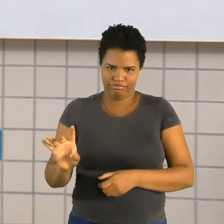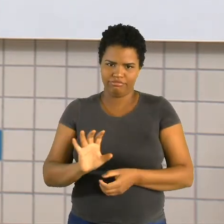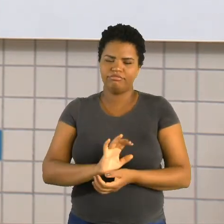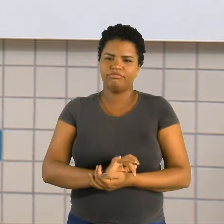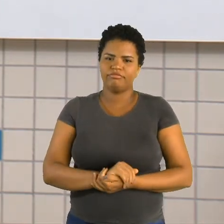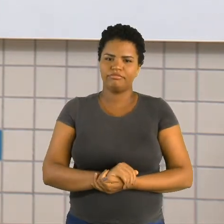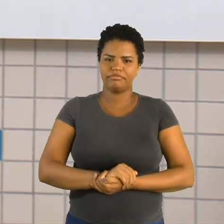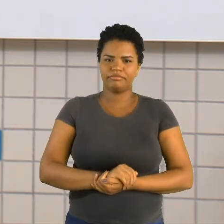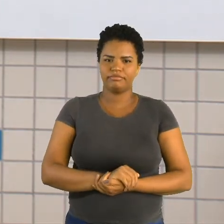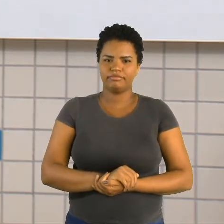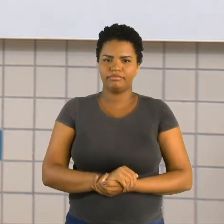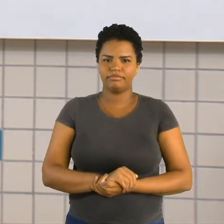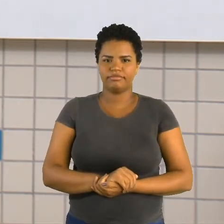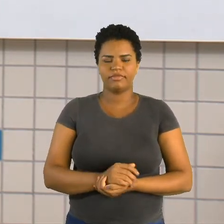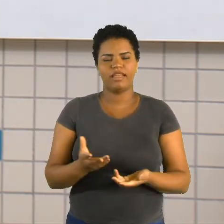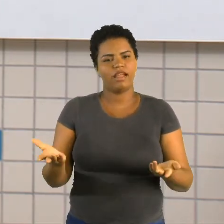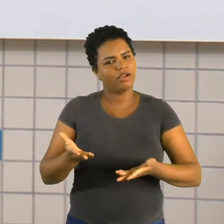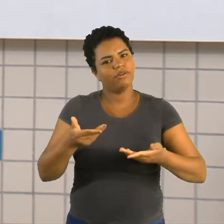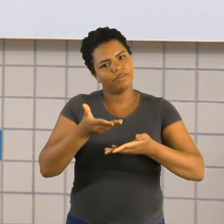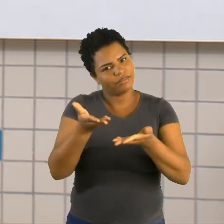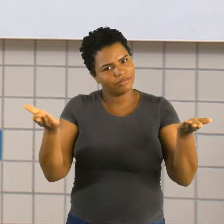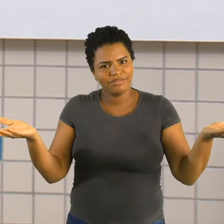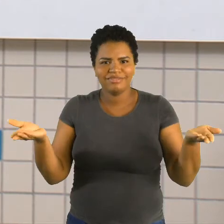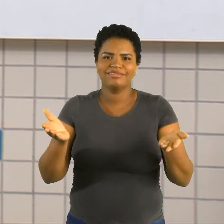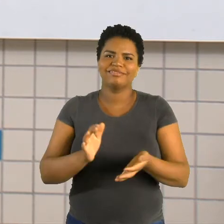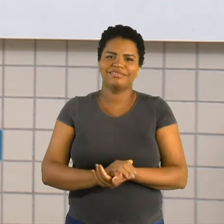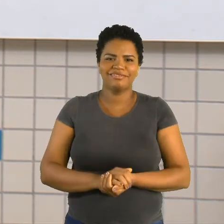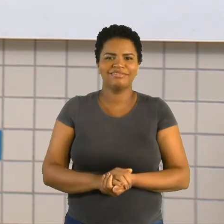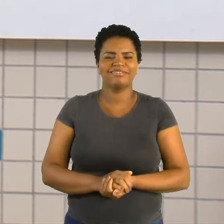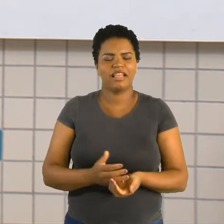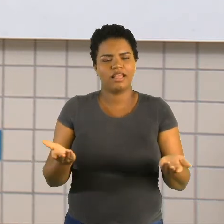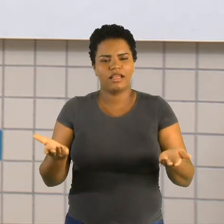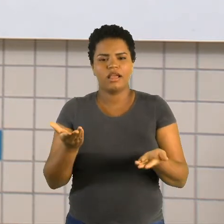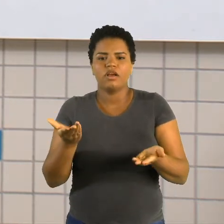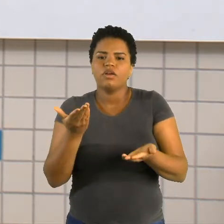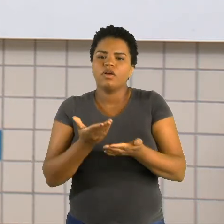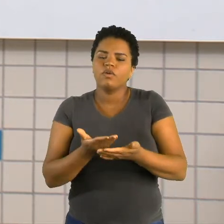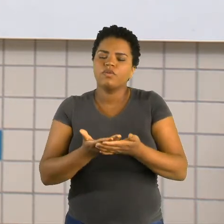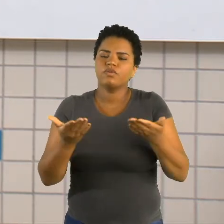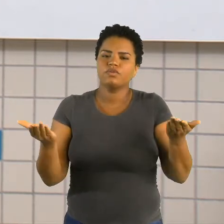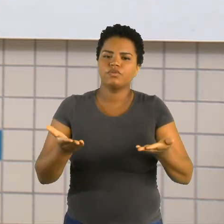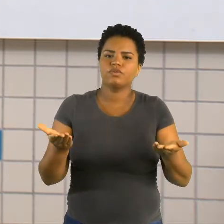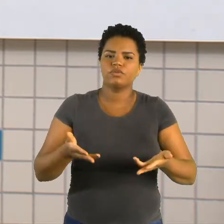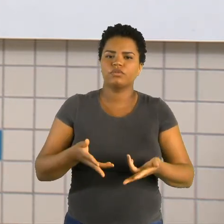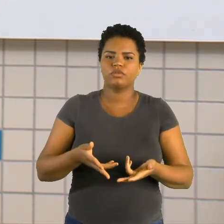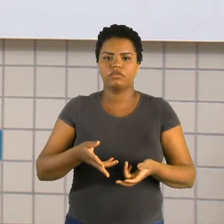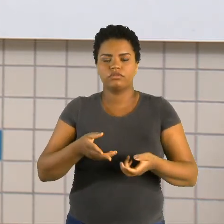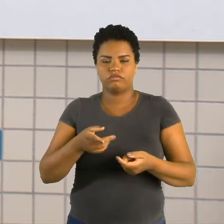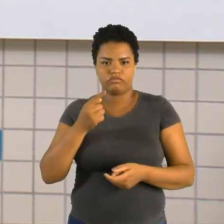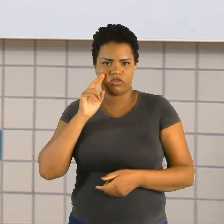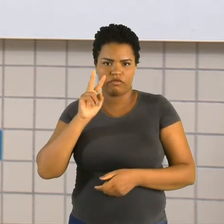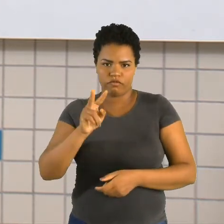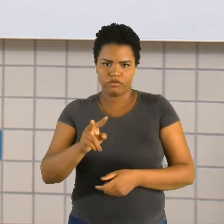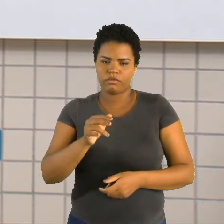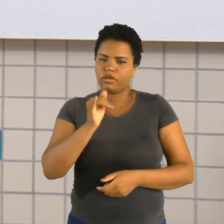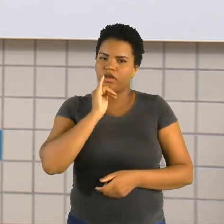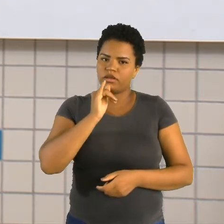personagens. Agora é com você. Na aula de hoje vimos exemplos textual de